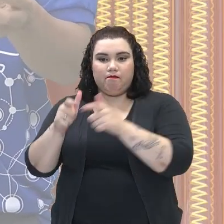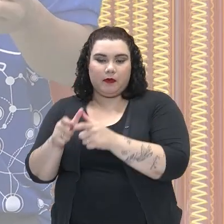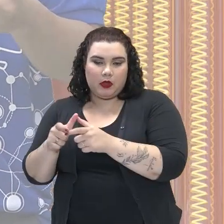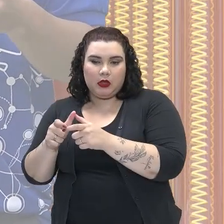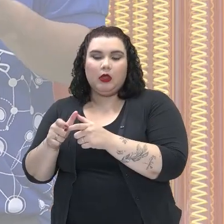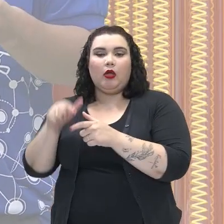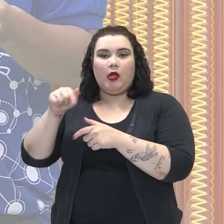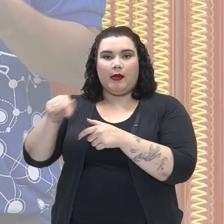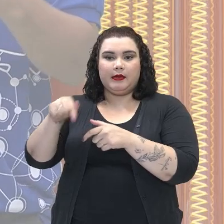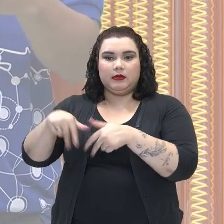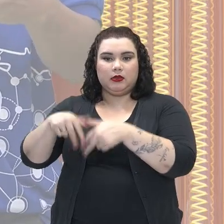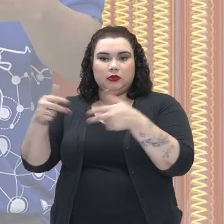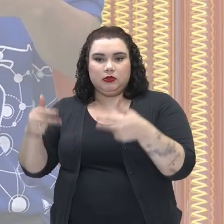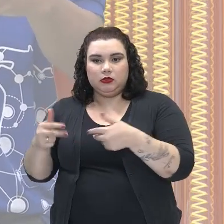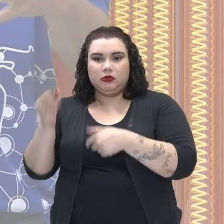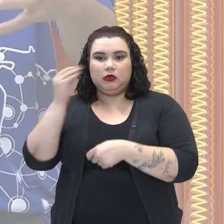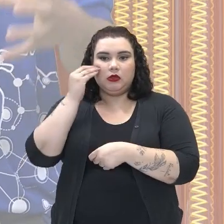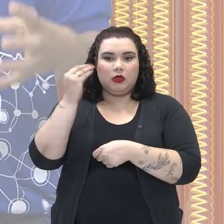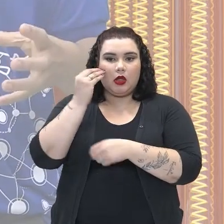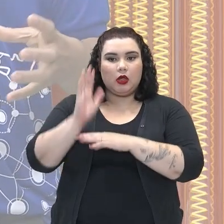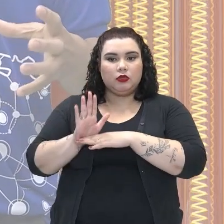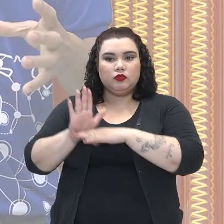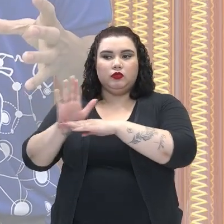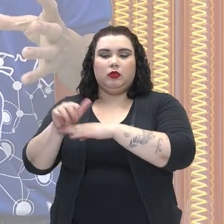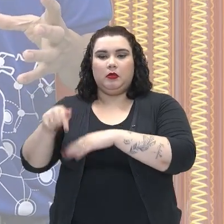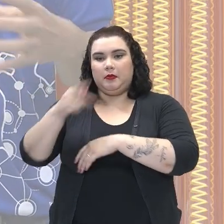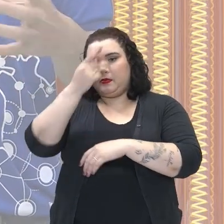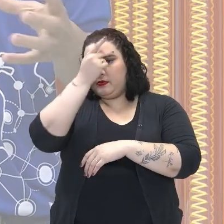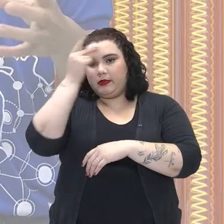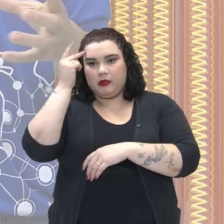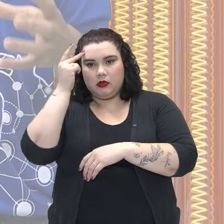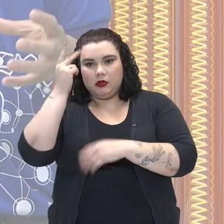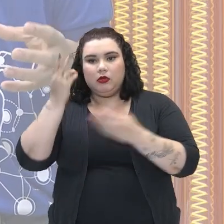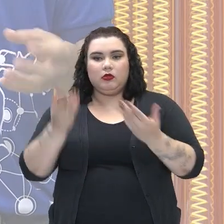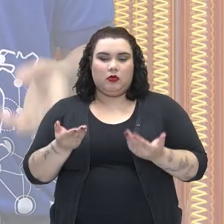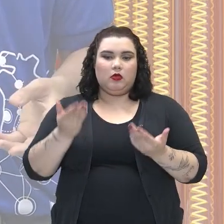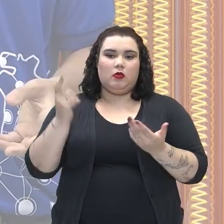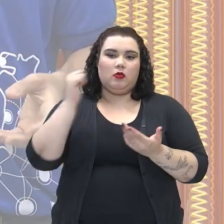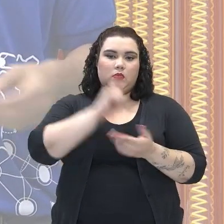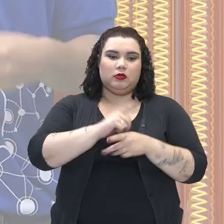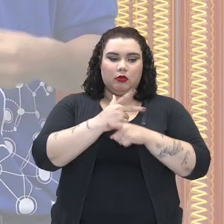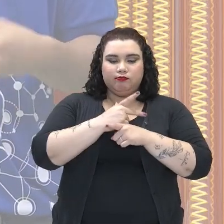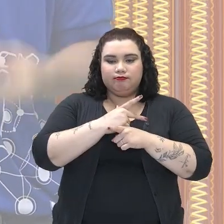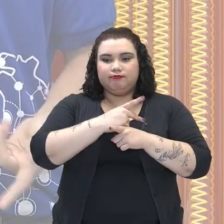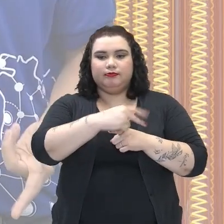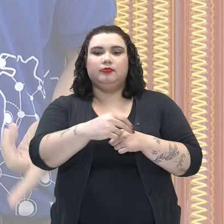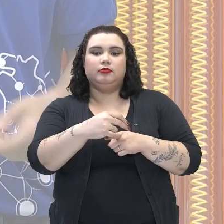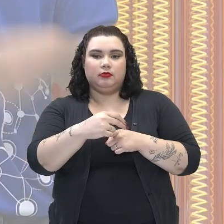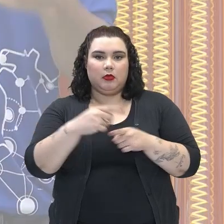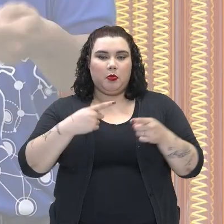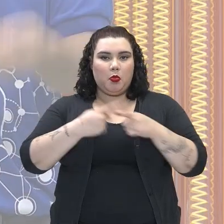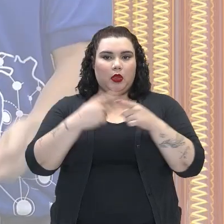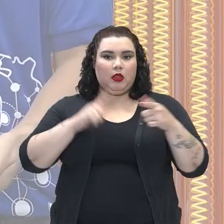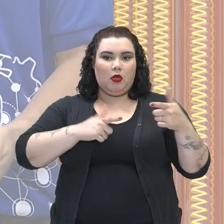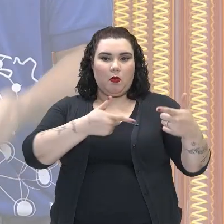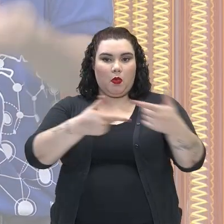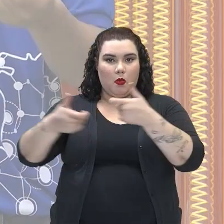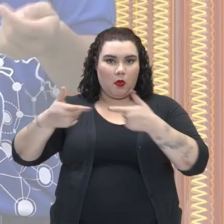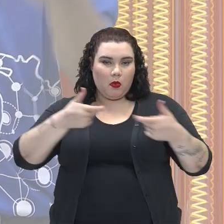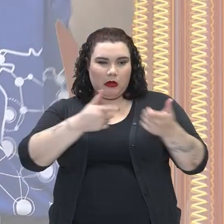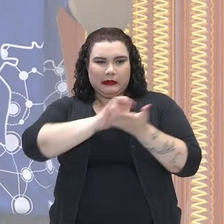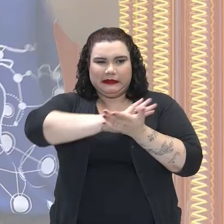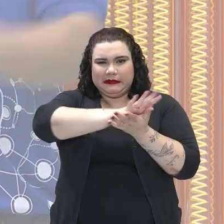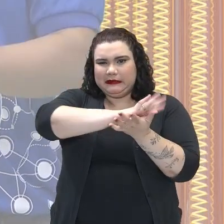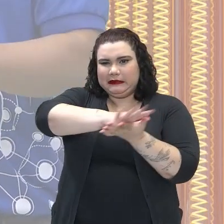Tutsis, né, e eles tentam ali, ele tenta ajudar essas pessoas ali a não morrerem, né, estava acontecendo uma guerra civil, um genocídio mesmo